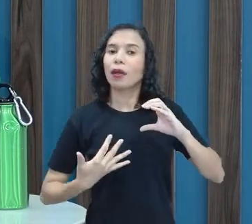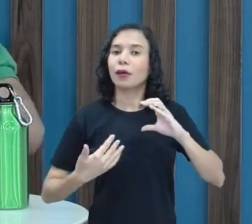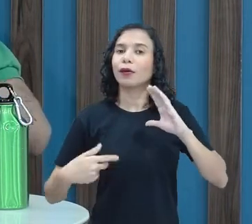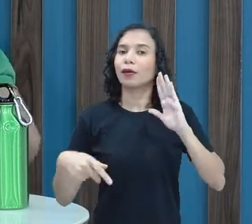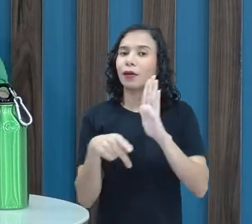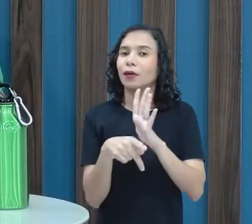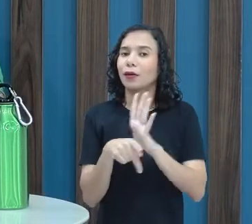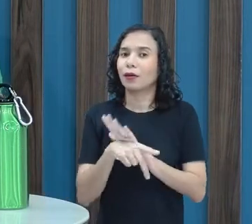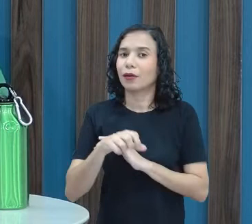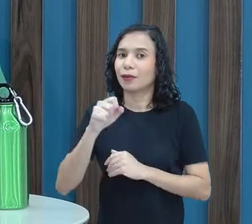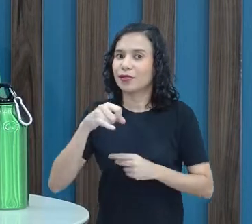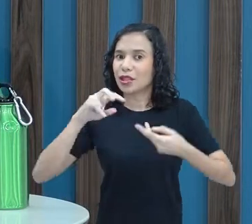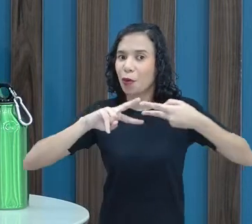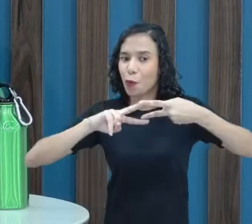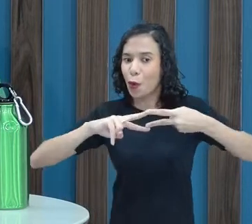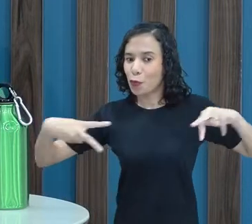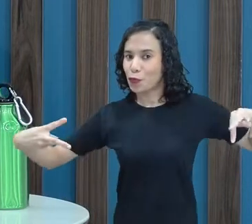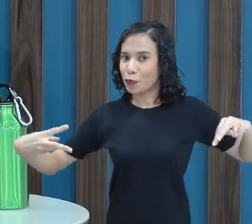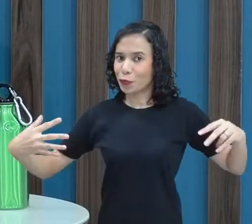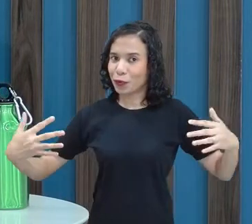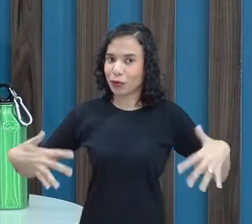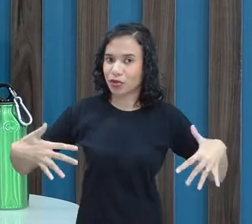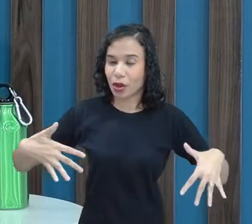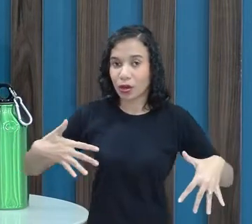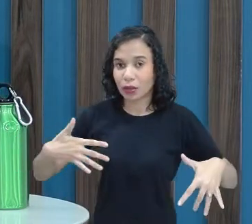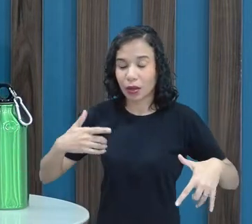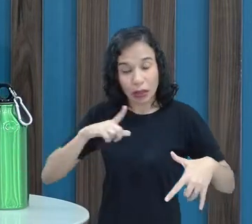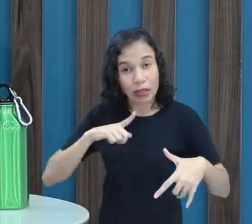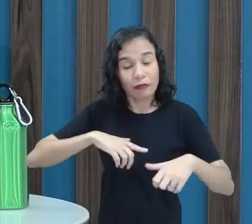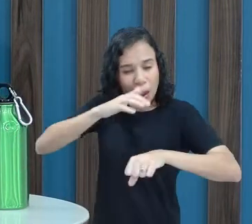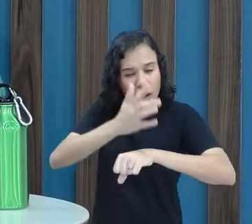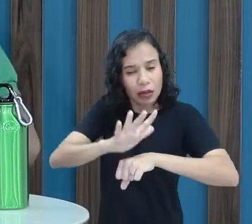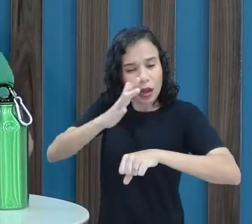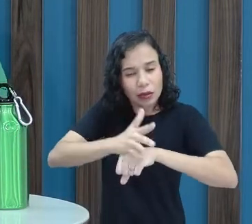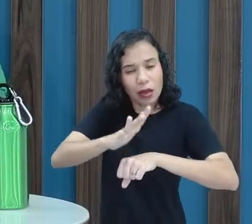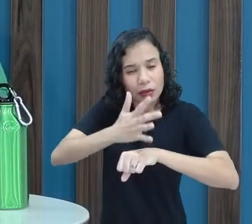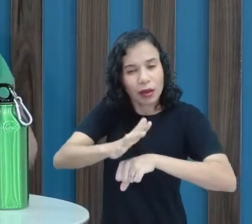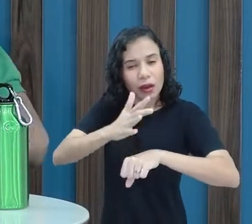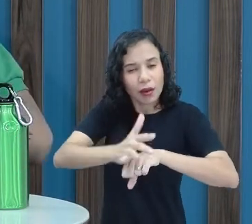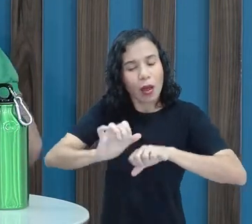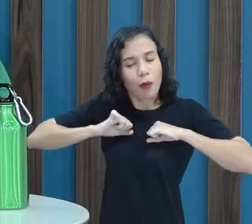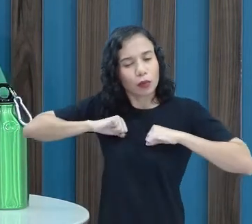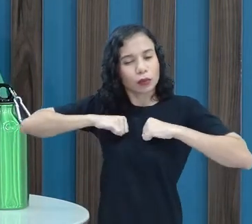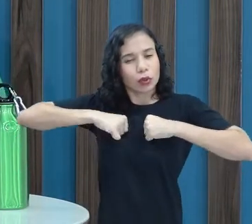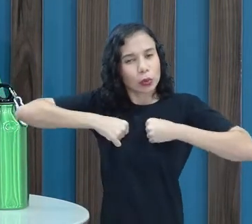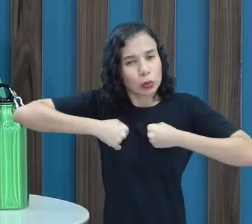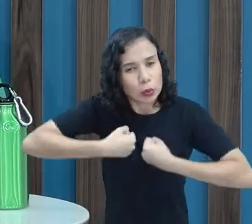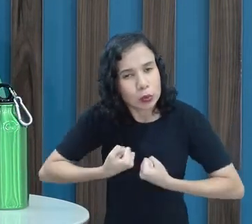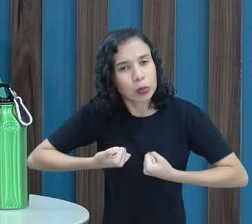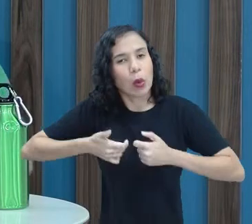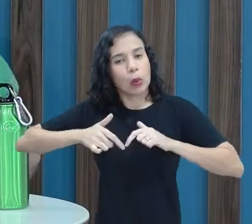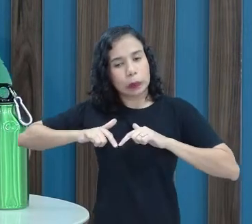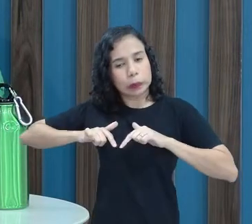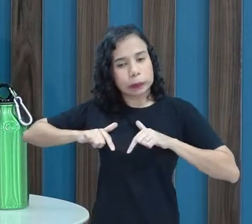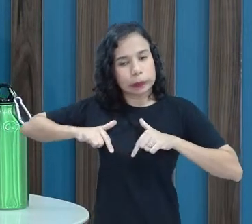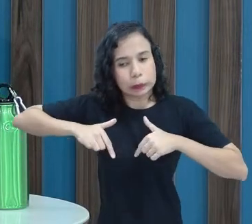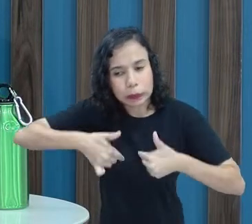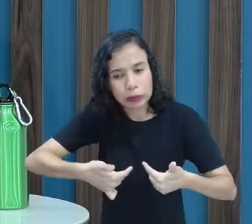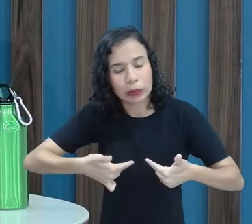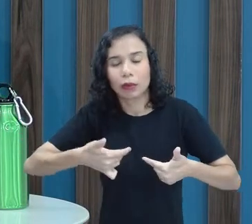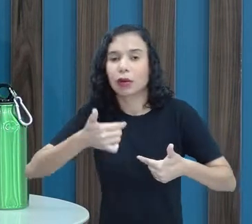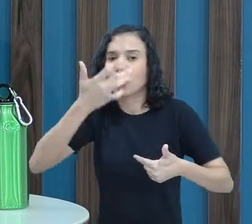ter aí uma genética que com um treinamento, né? Uma dedicação, Pois é, uma esforço, musculatura já, né?